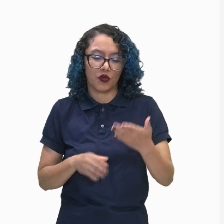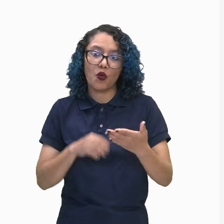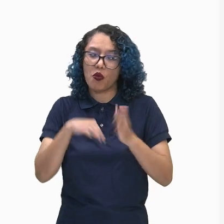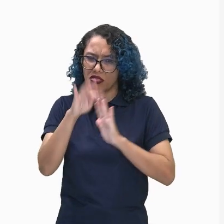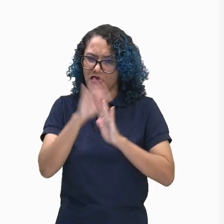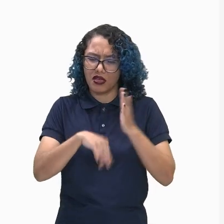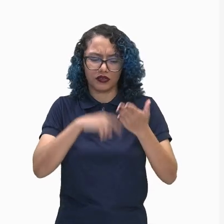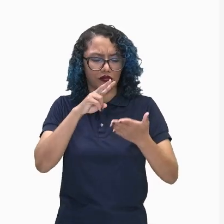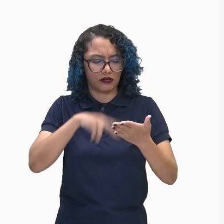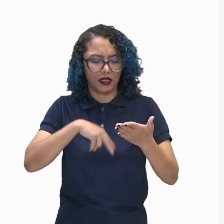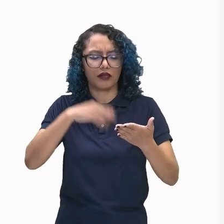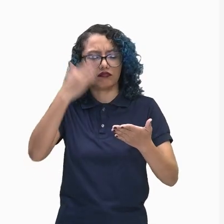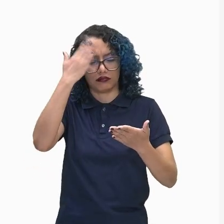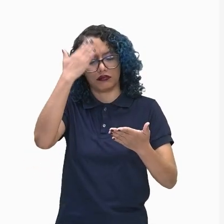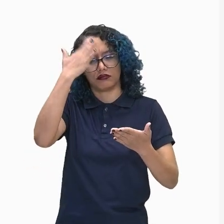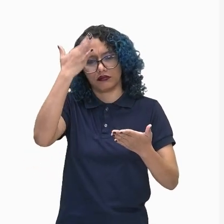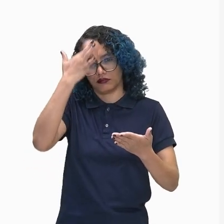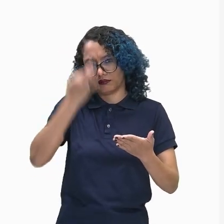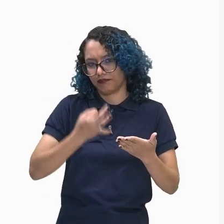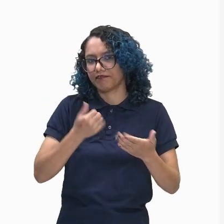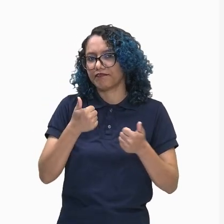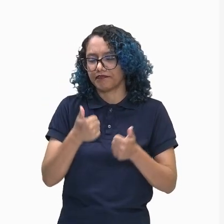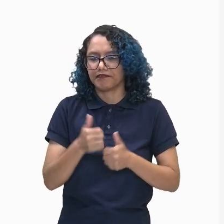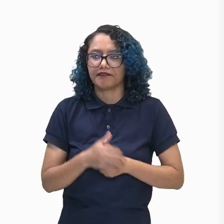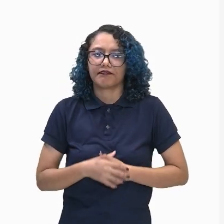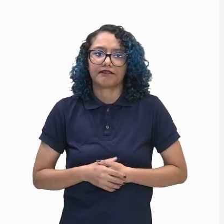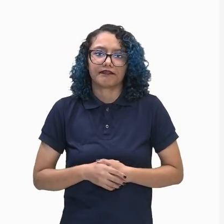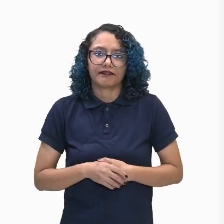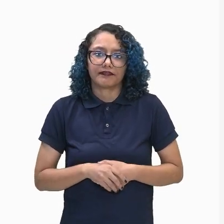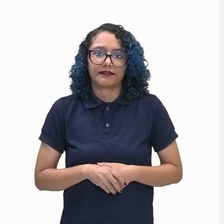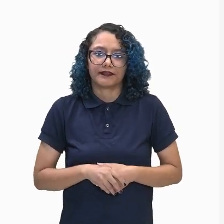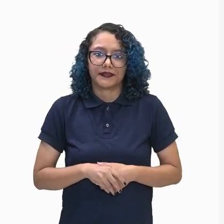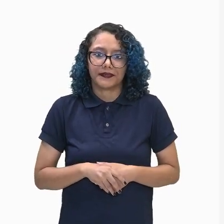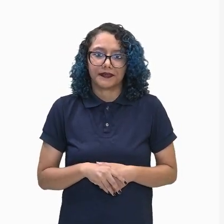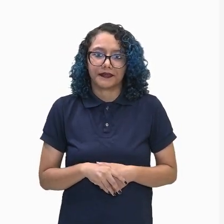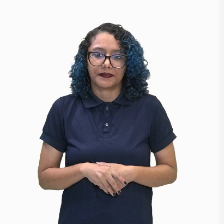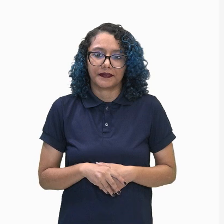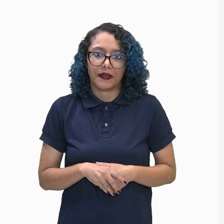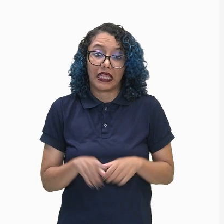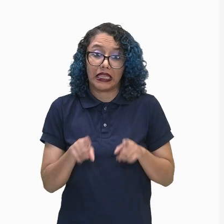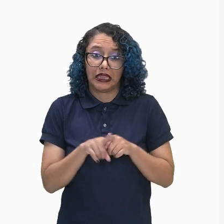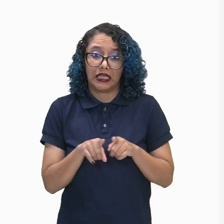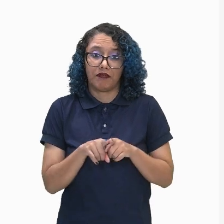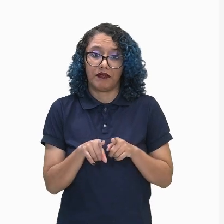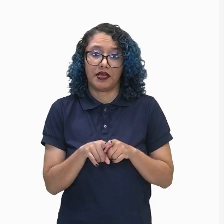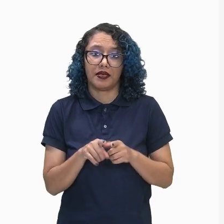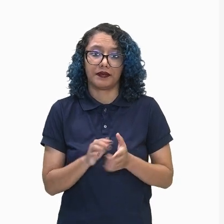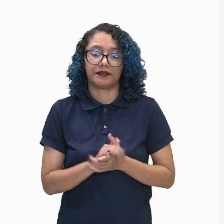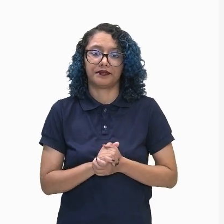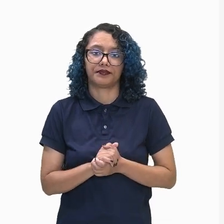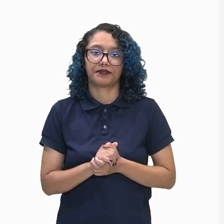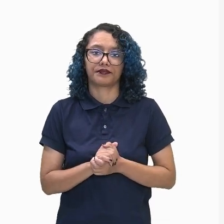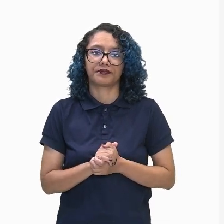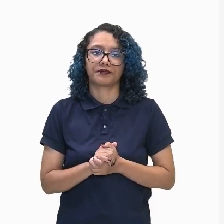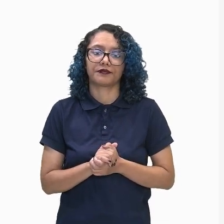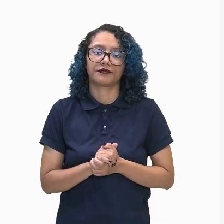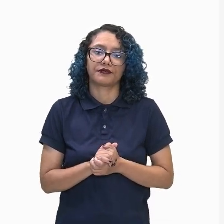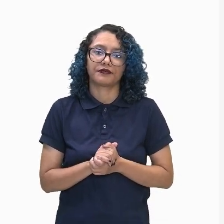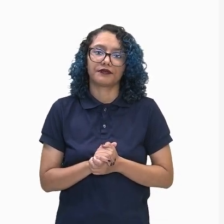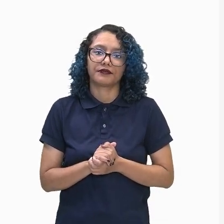dito nesse artigo de opinião. Assim como todos os textos, né, todos os textos